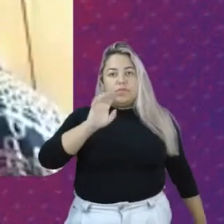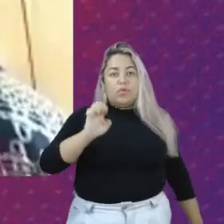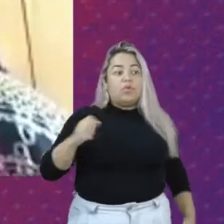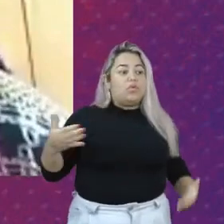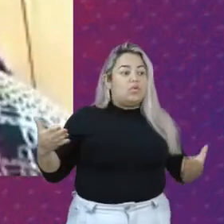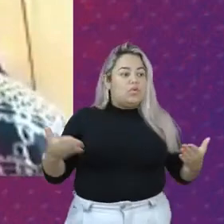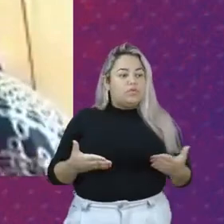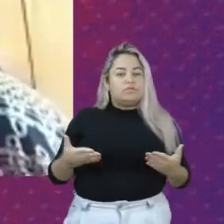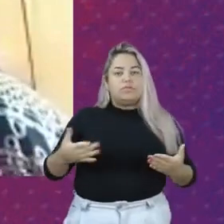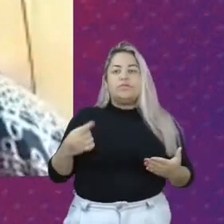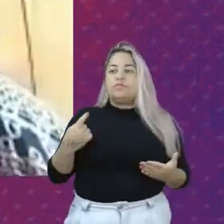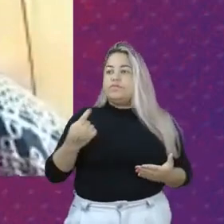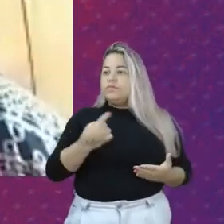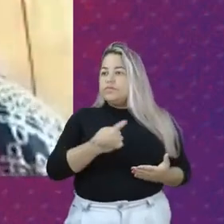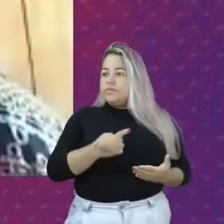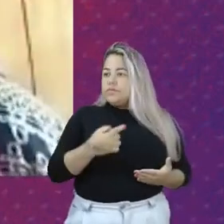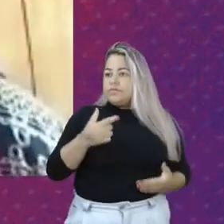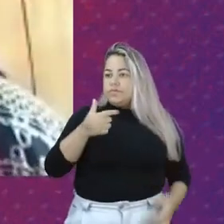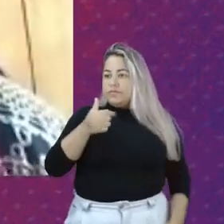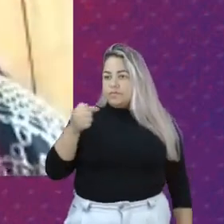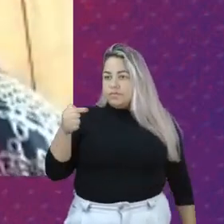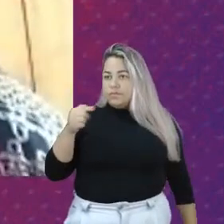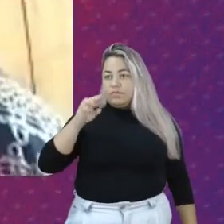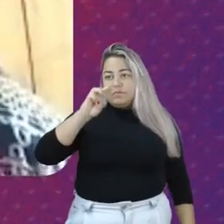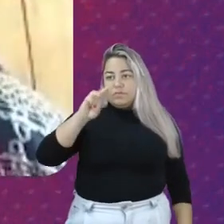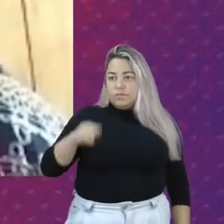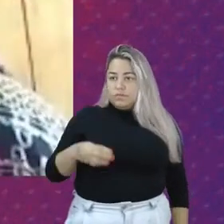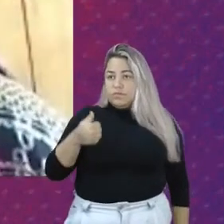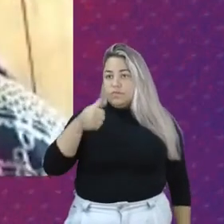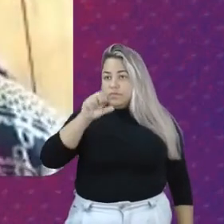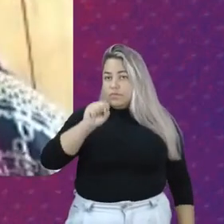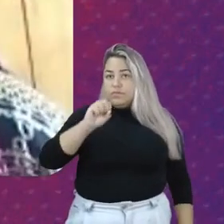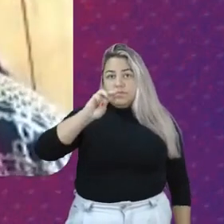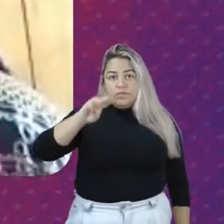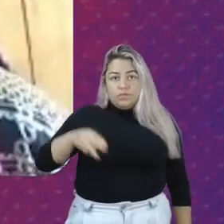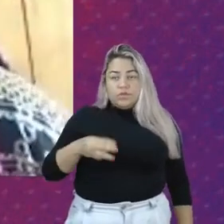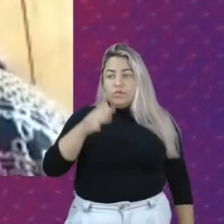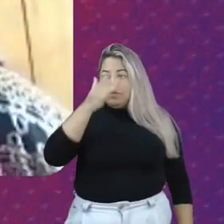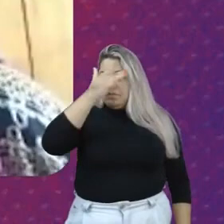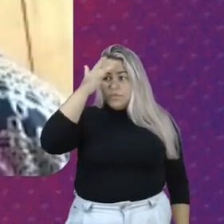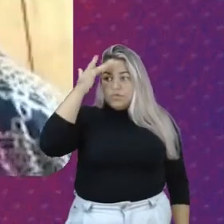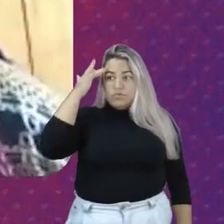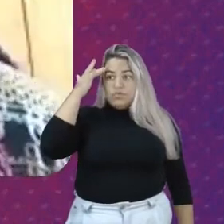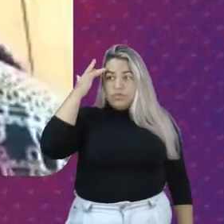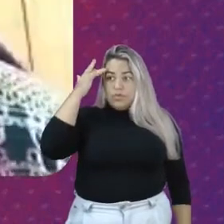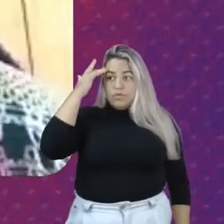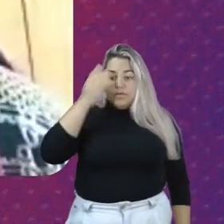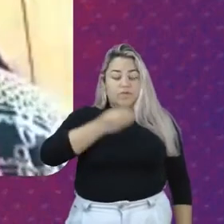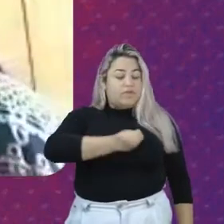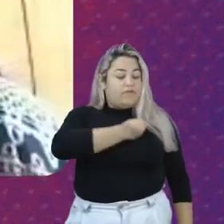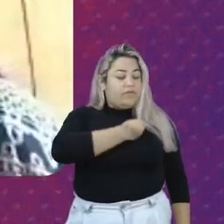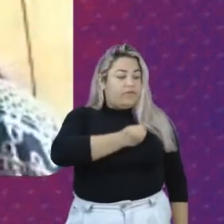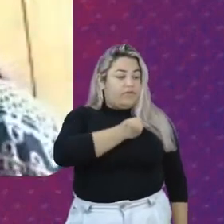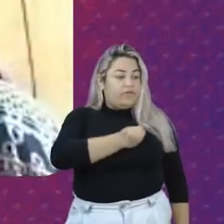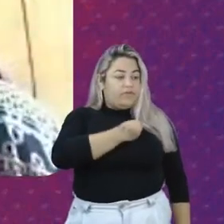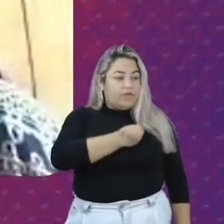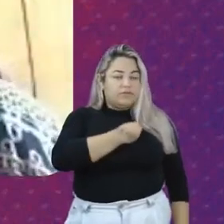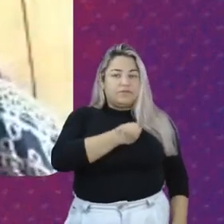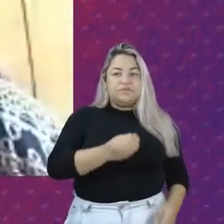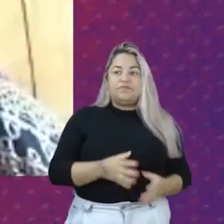hoje no Brasil mais de 17 milhões, quase 18 milhões de pessoas vivendo em